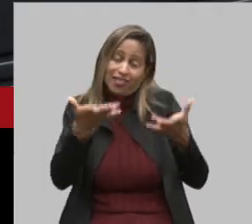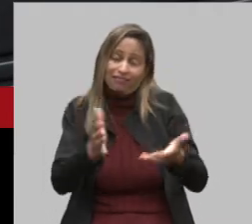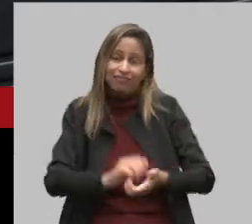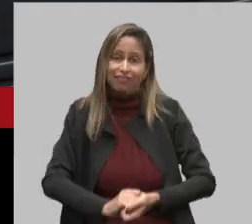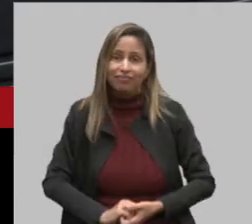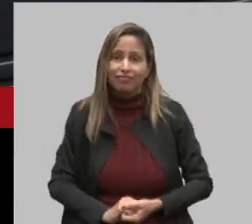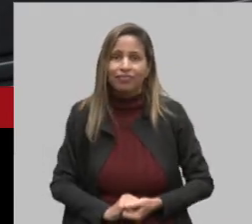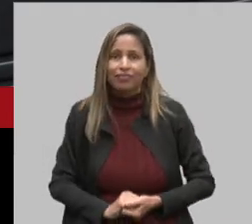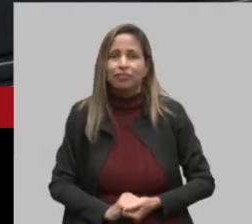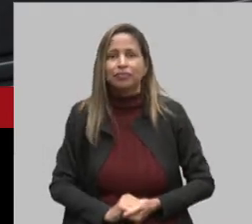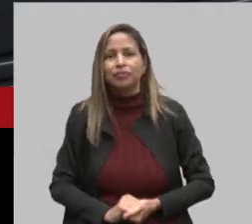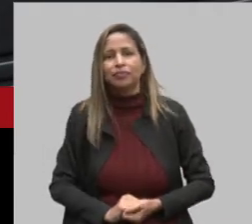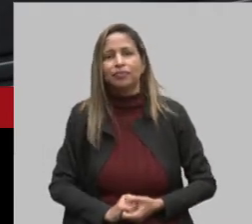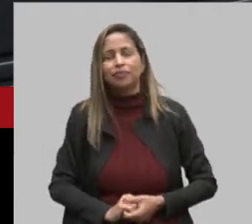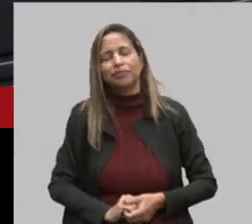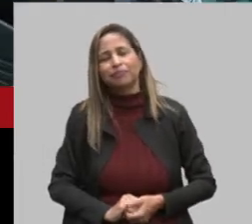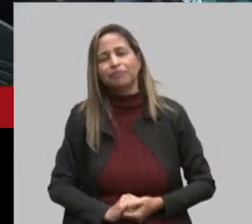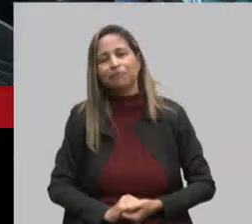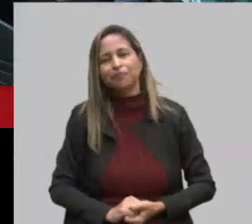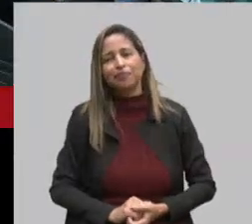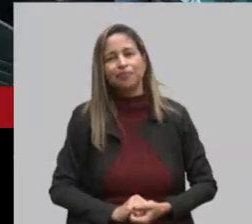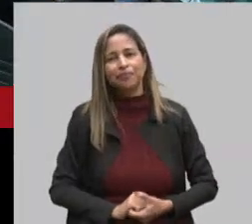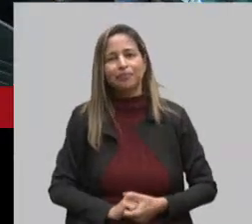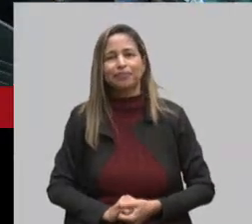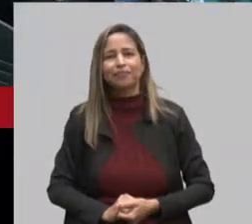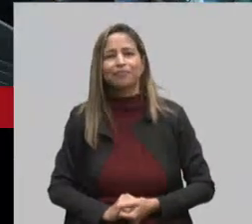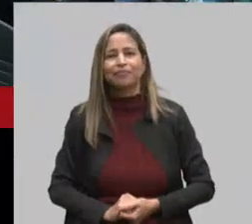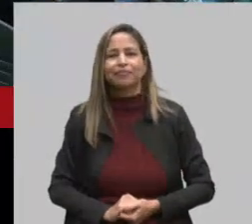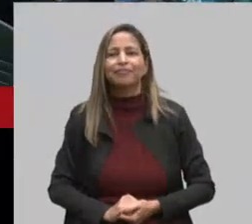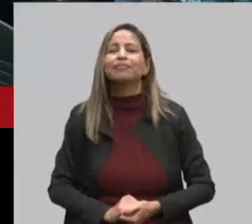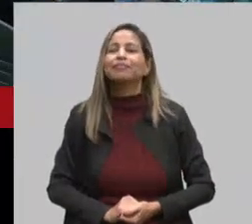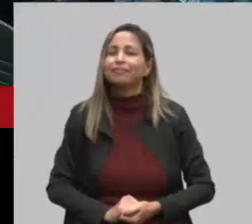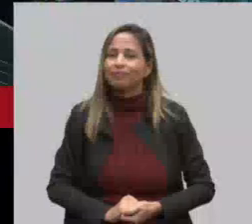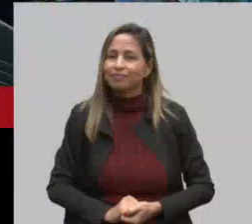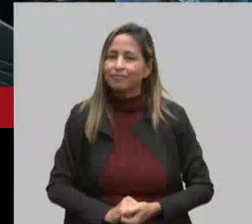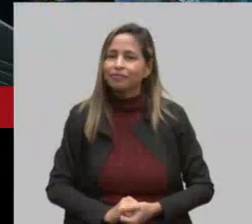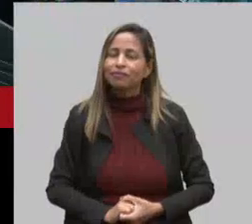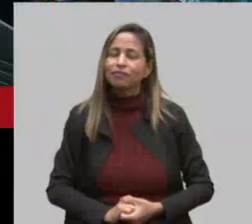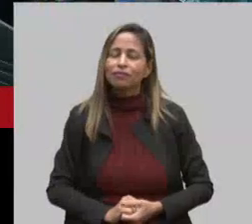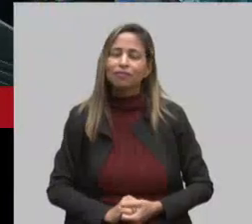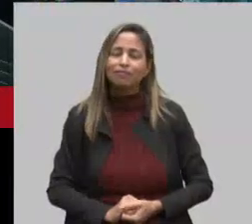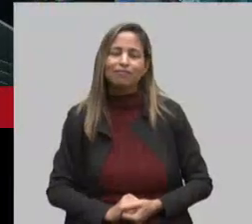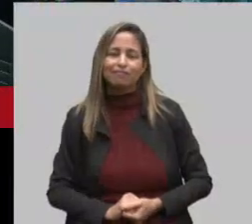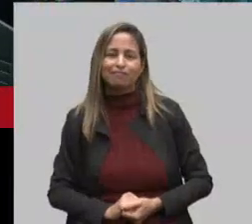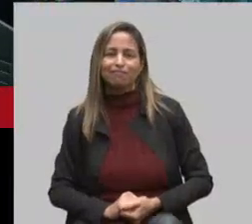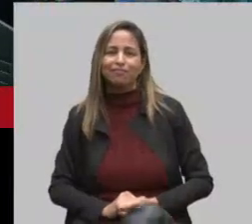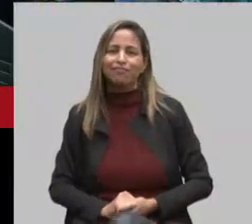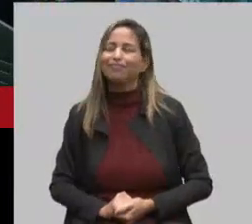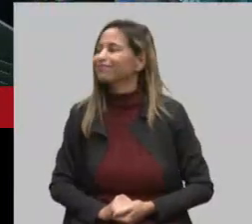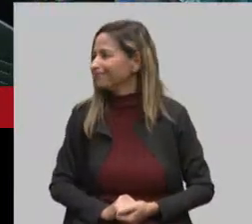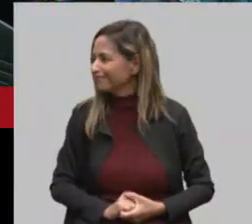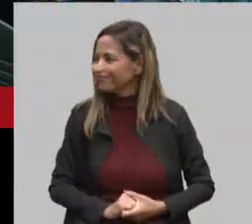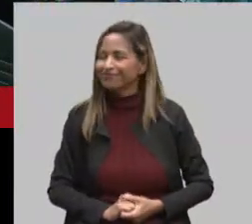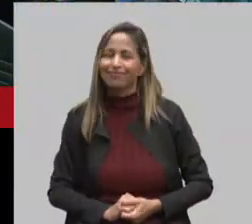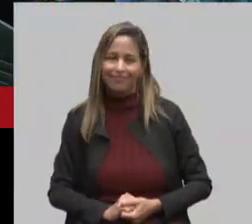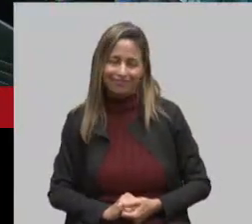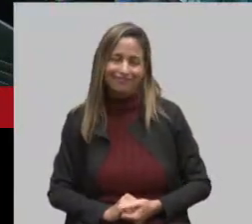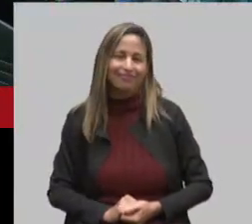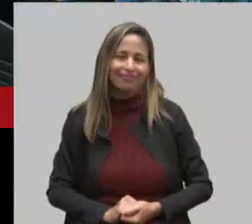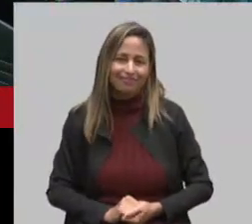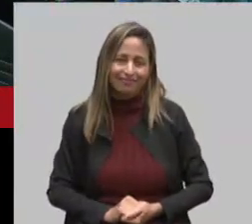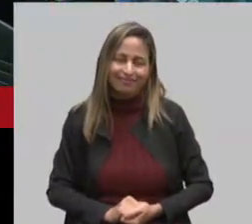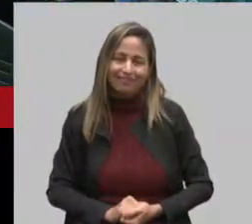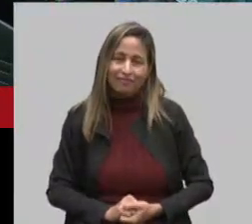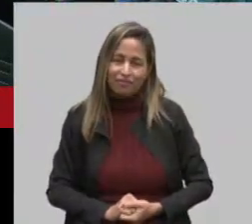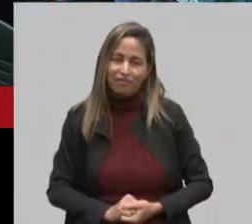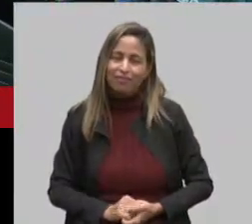isso OK pode falar Rian pode falar boa